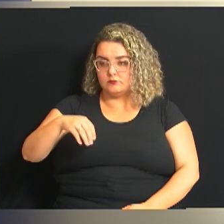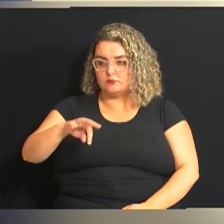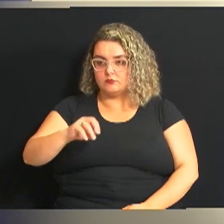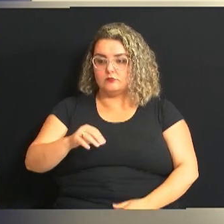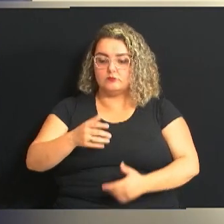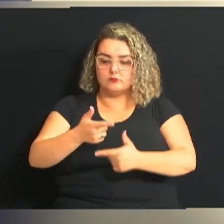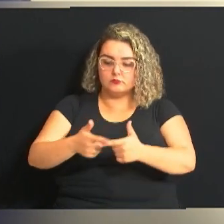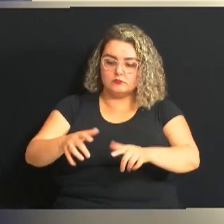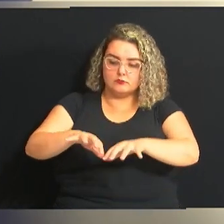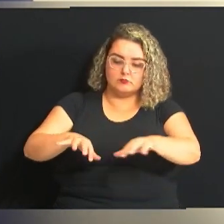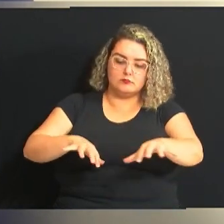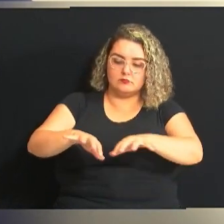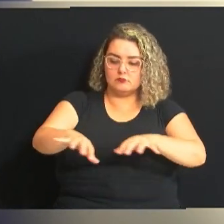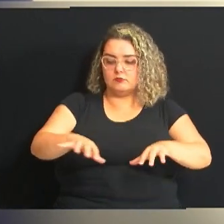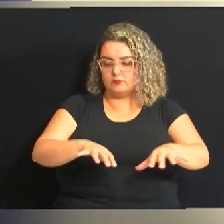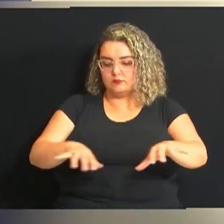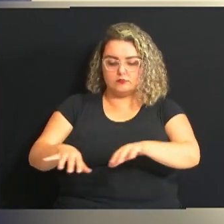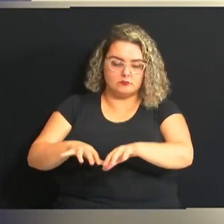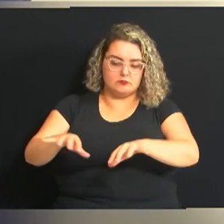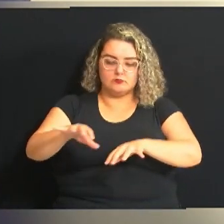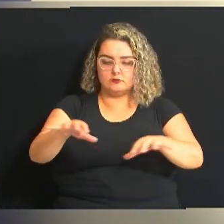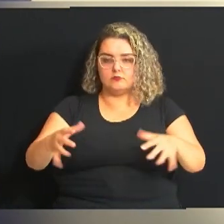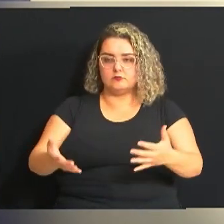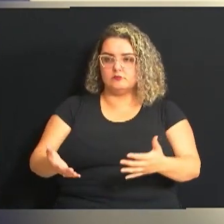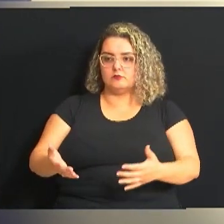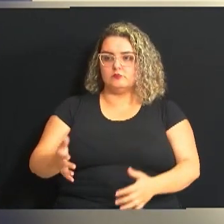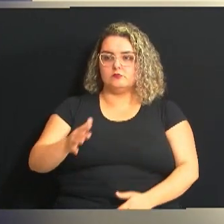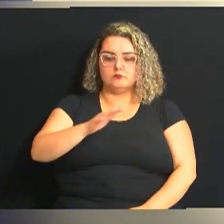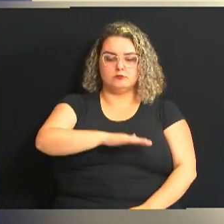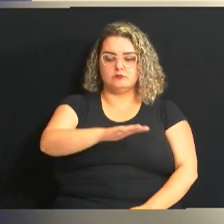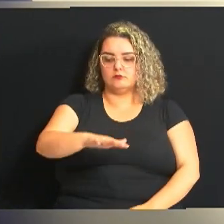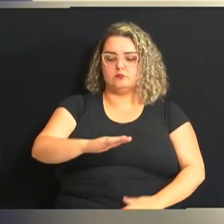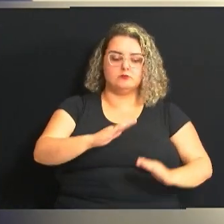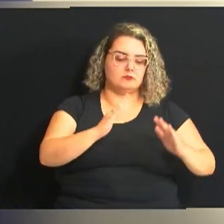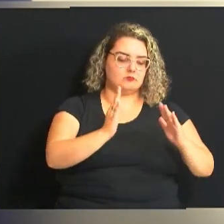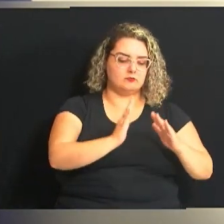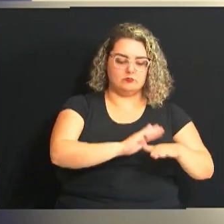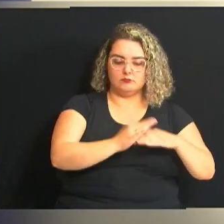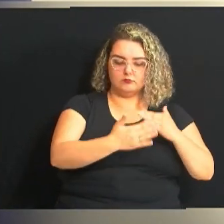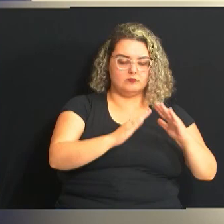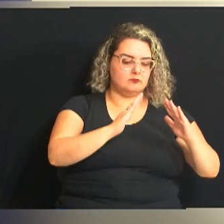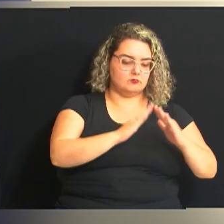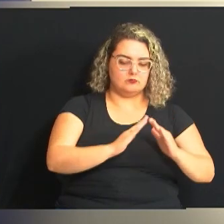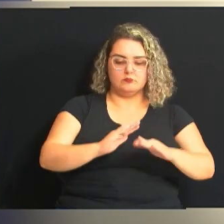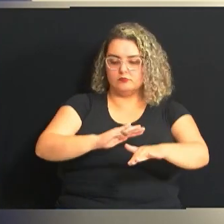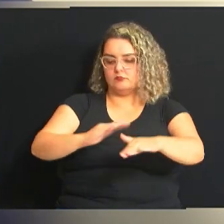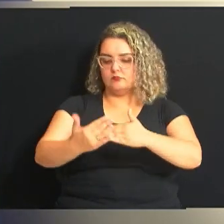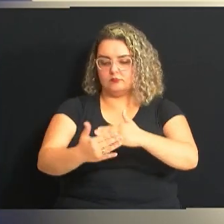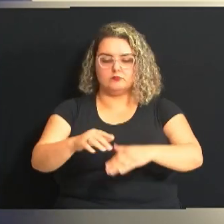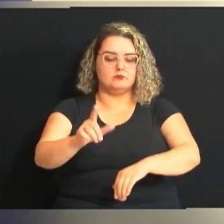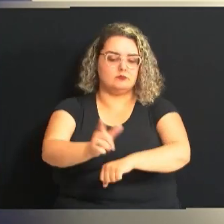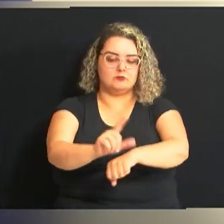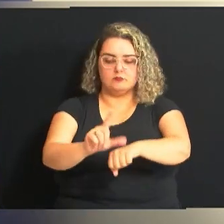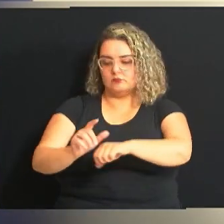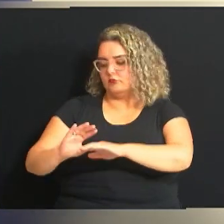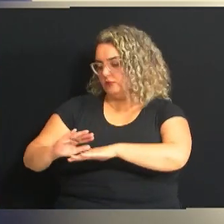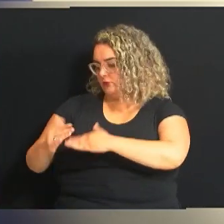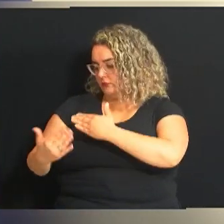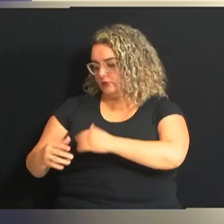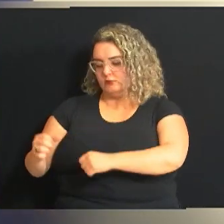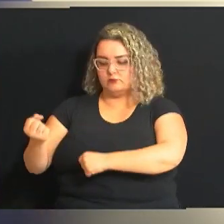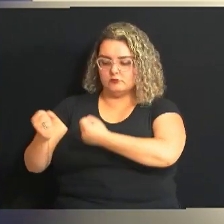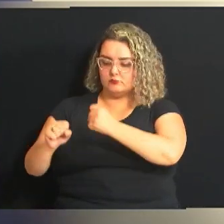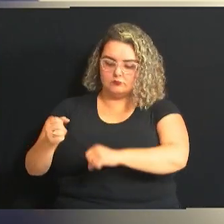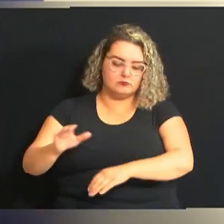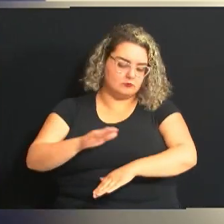cidade, compartimentando a cidade em áreas residenciais, áreas comerciais, áreas industriais, áreas de